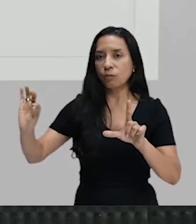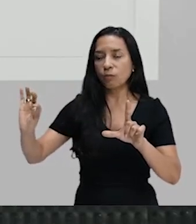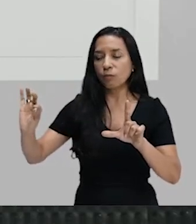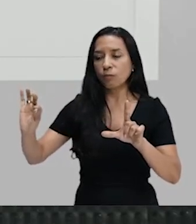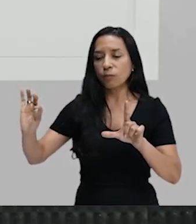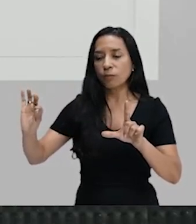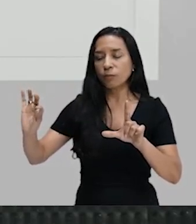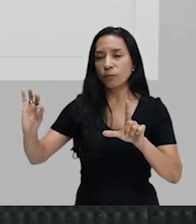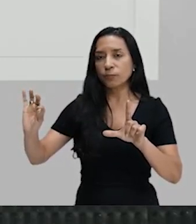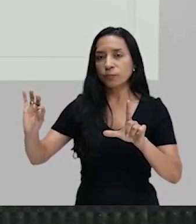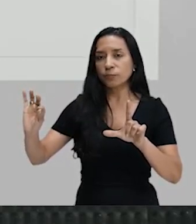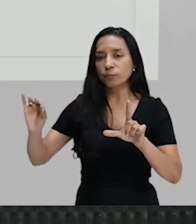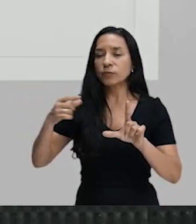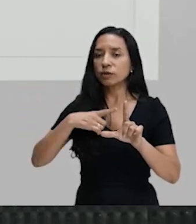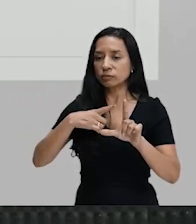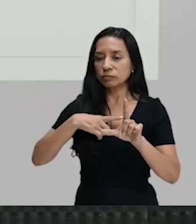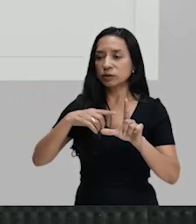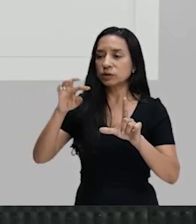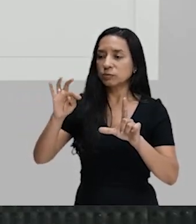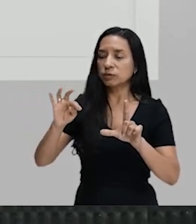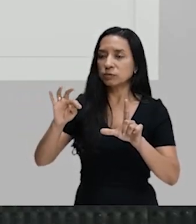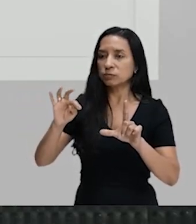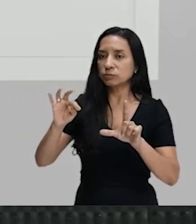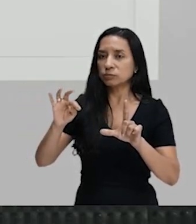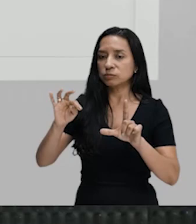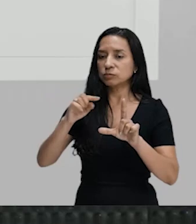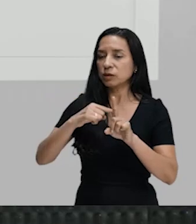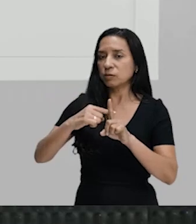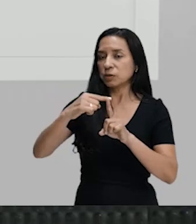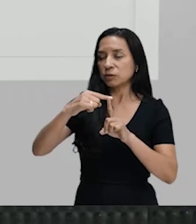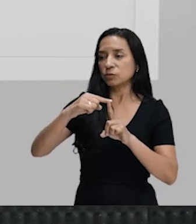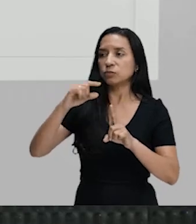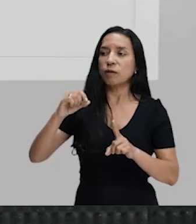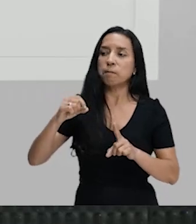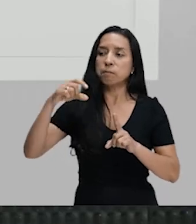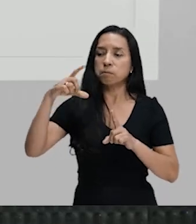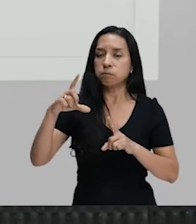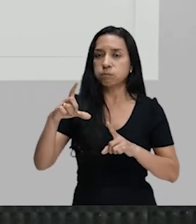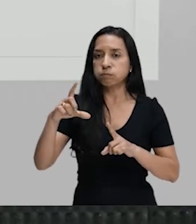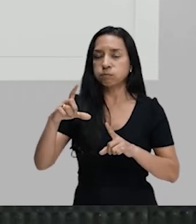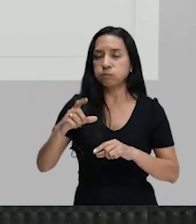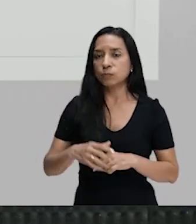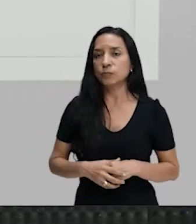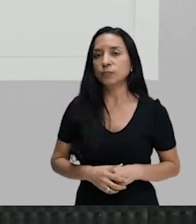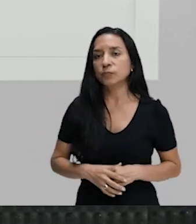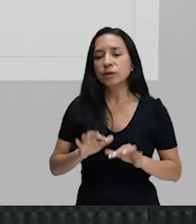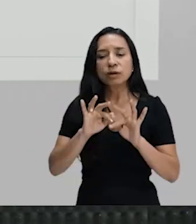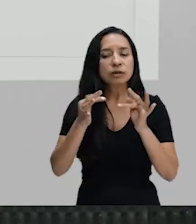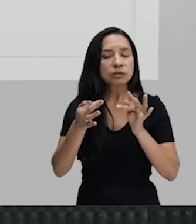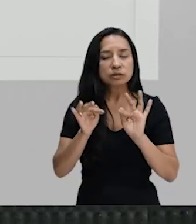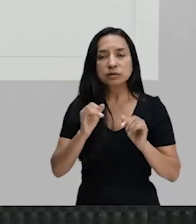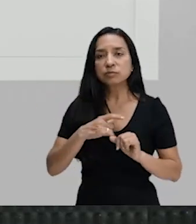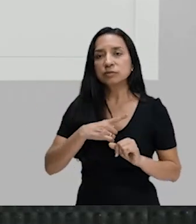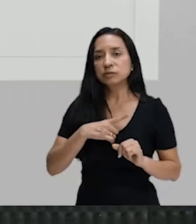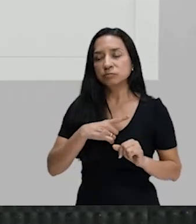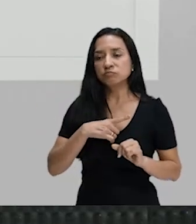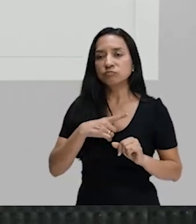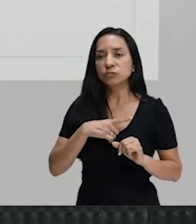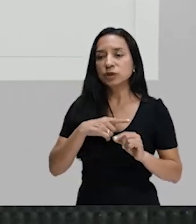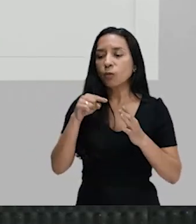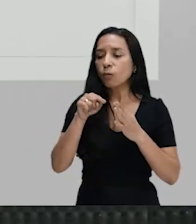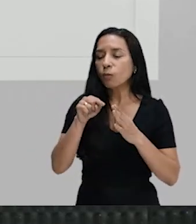distante, ele vai ter temperaturas maiores. Certo? Então, aqui é muito simples. Se a gente pegar o mesmo ponto para